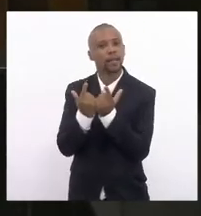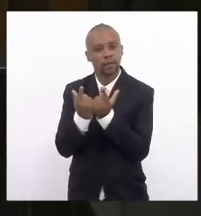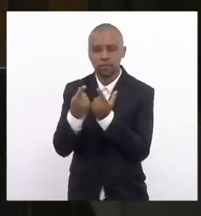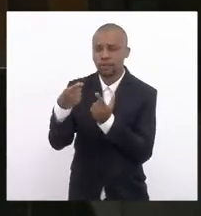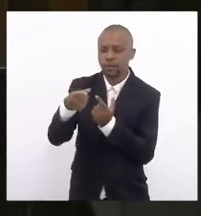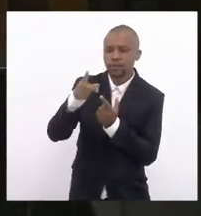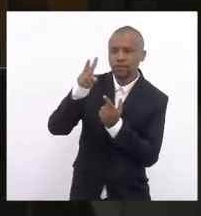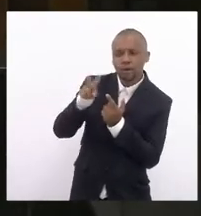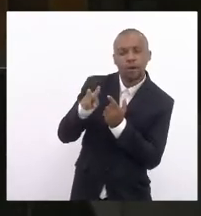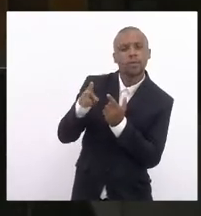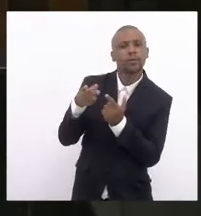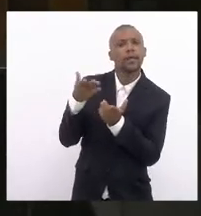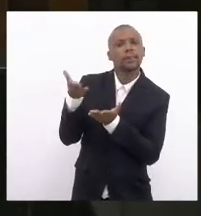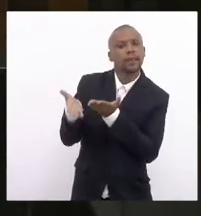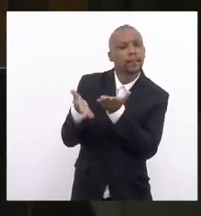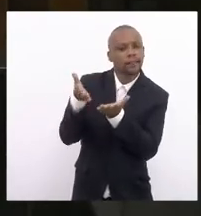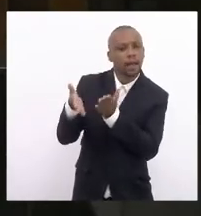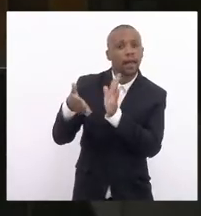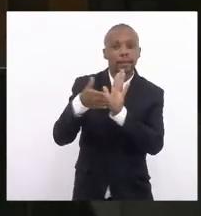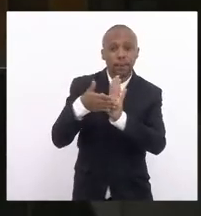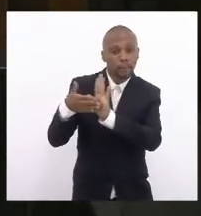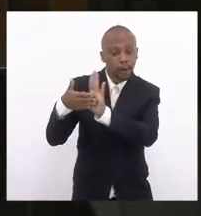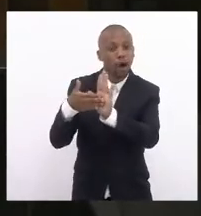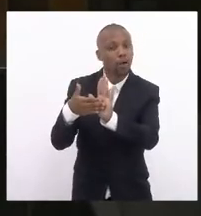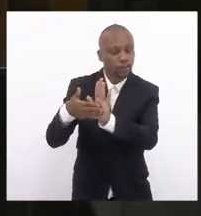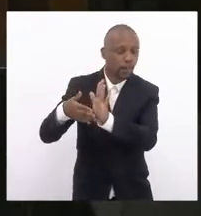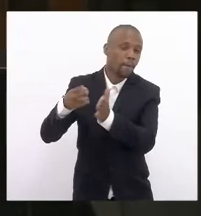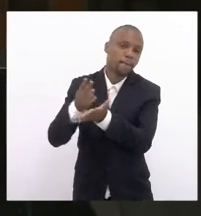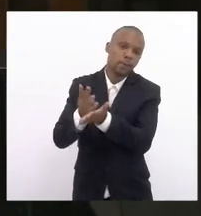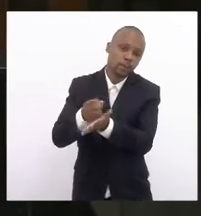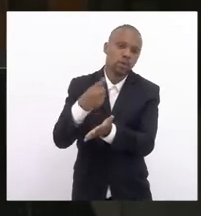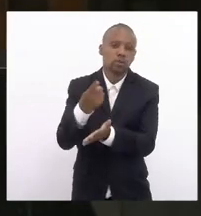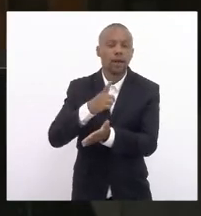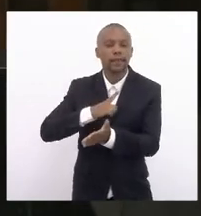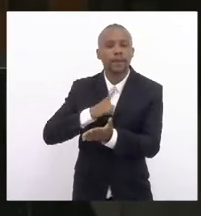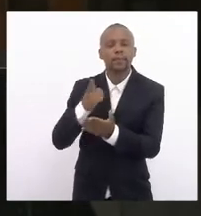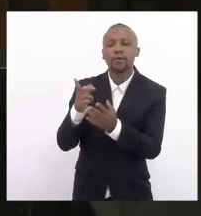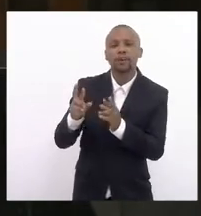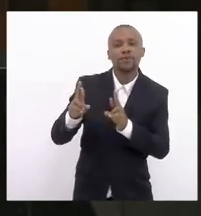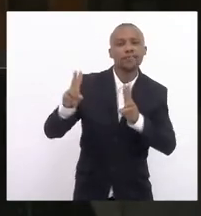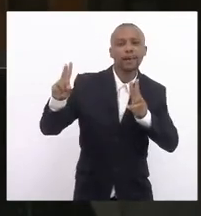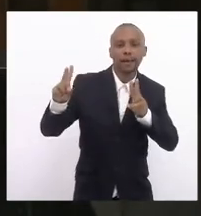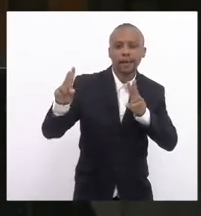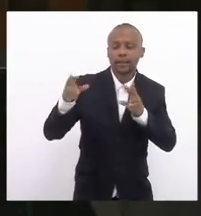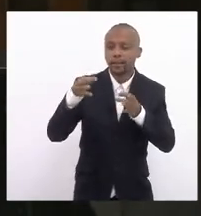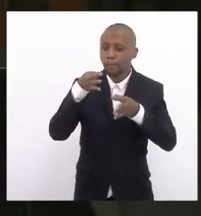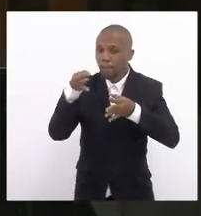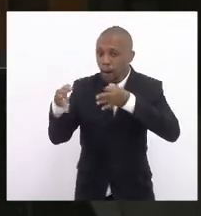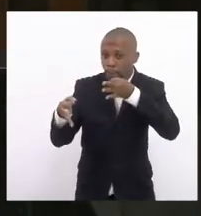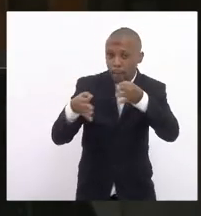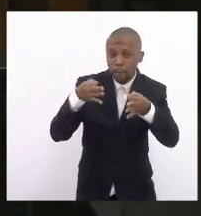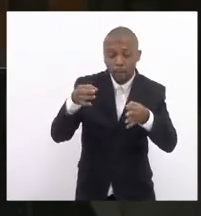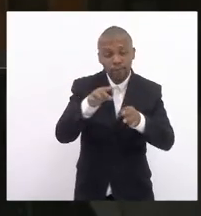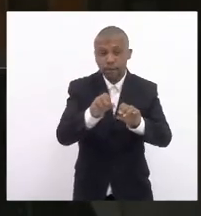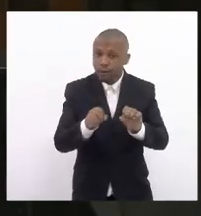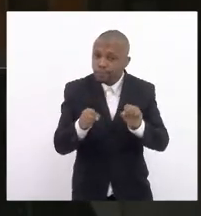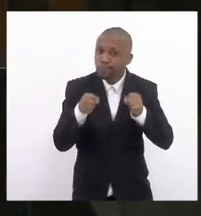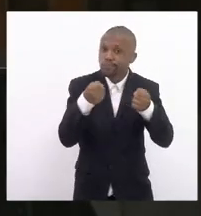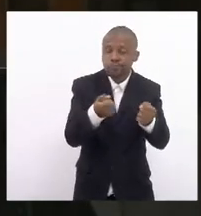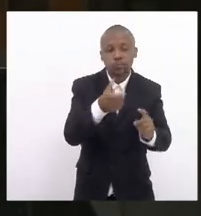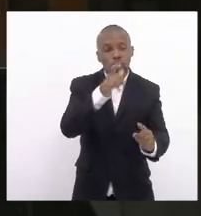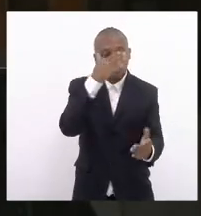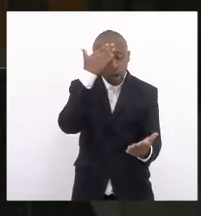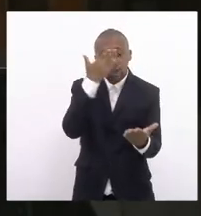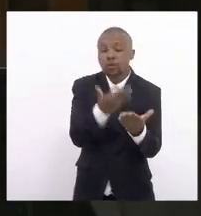pauta, mesmo que muitas vezes a gente tenha diferenças de qual é a agenda, Vossa Excelência tem sempre defendido a agenda que Vossa Excelência